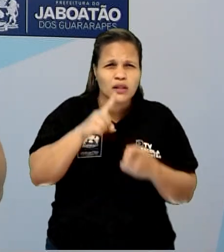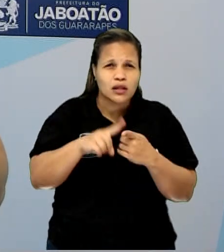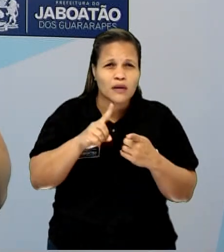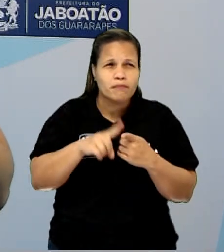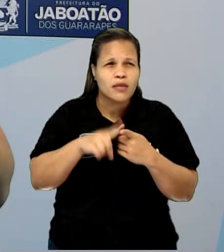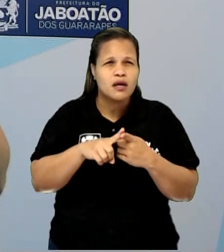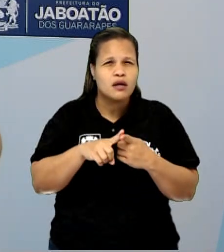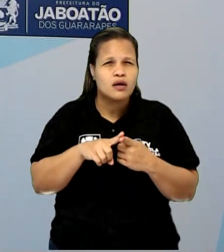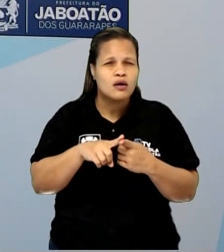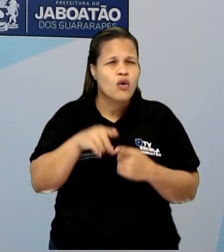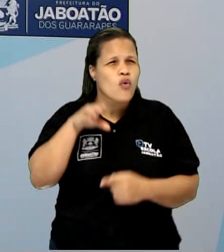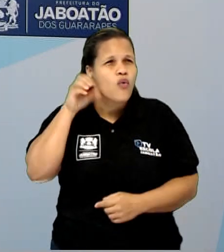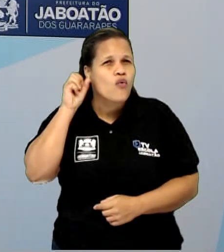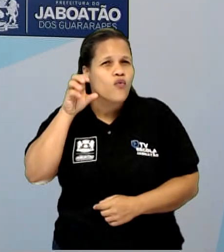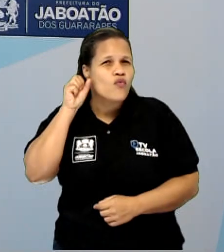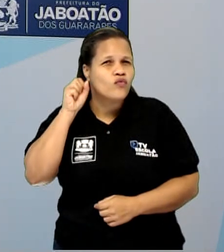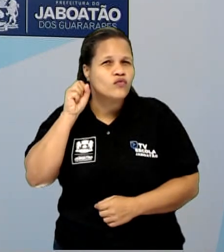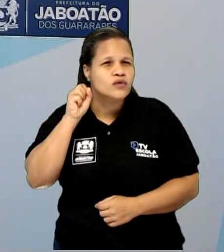tinha ouvido.